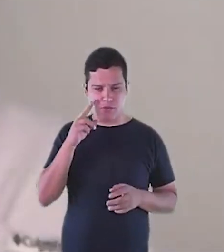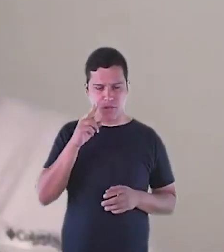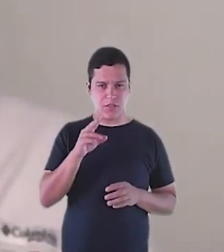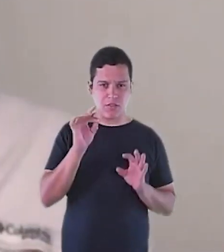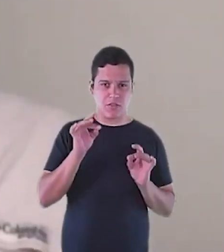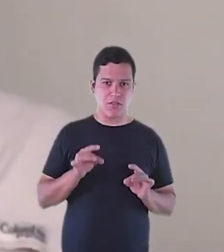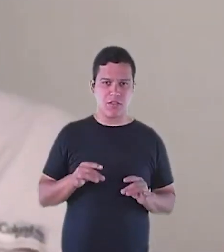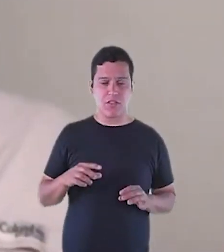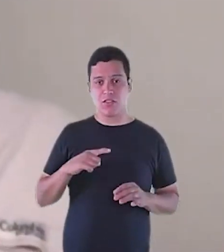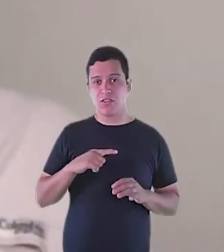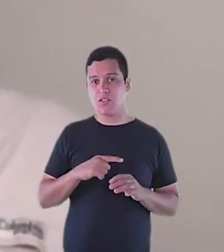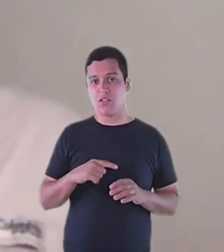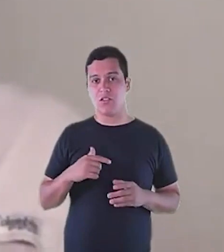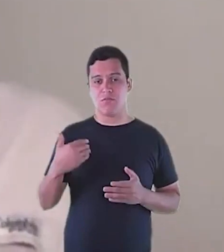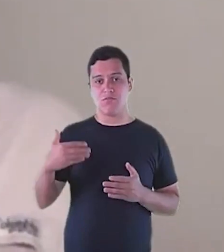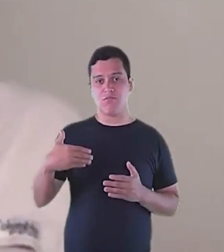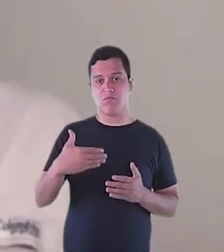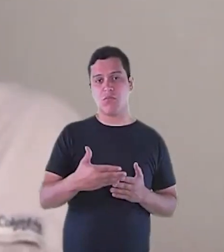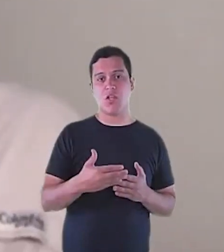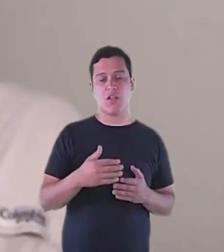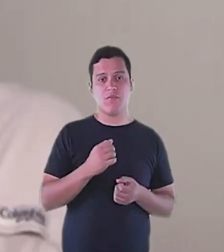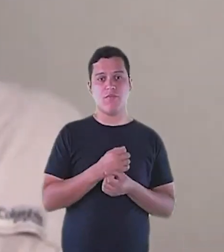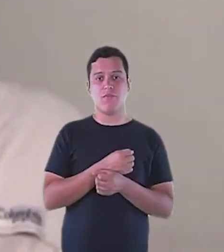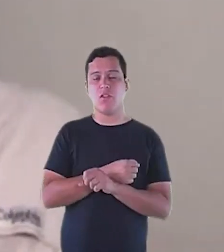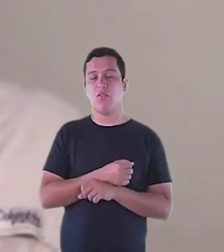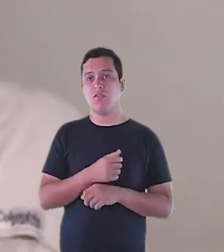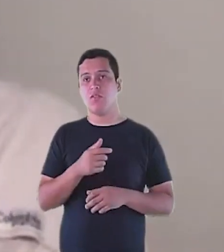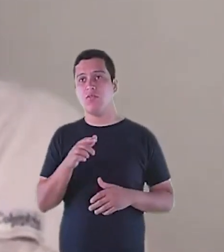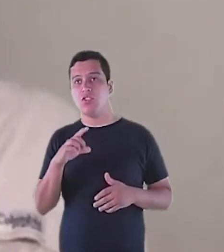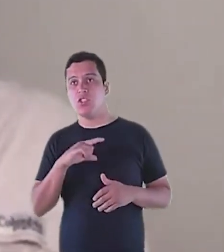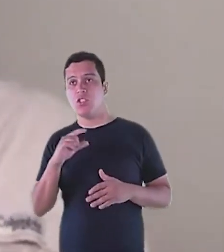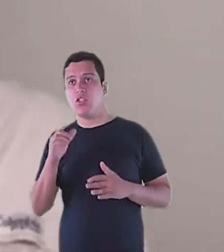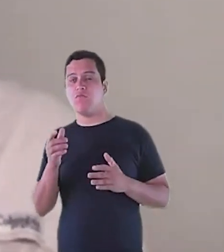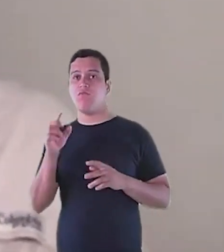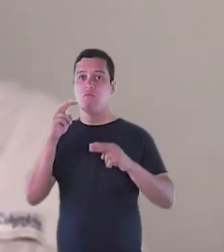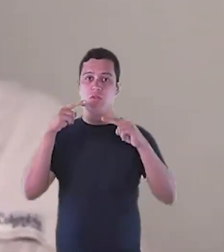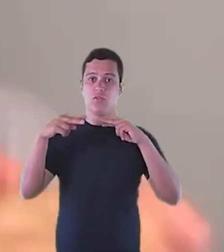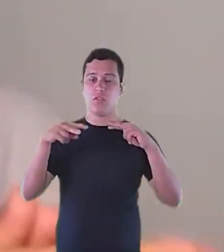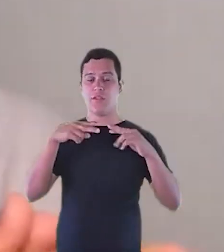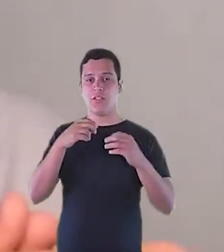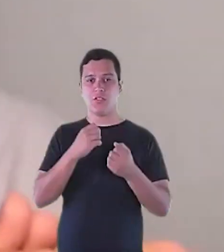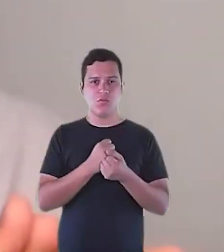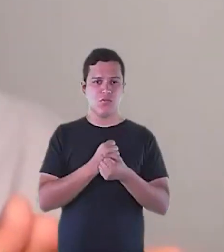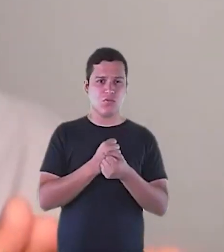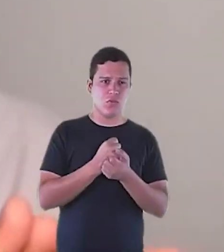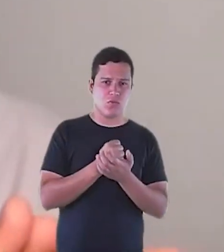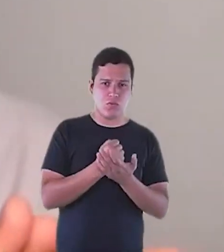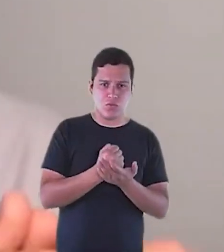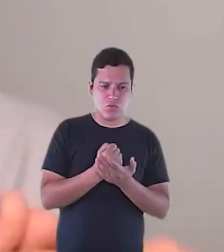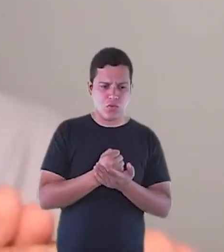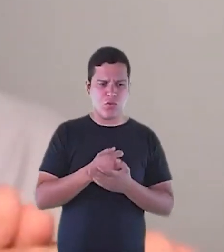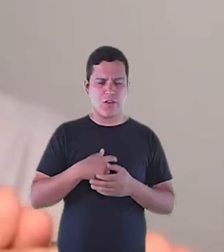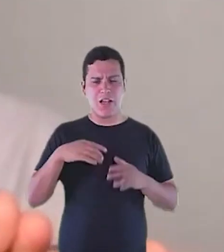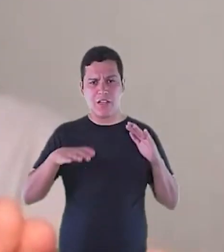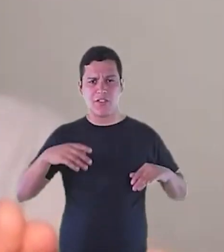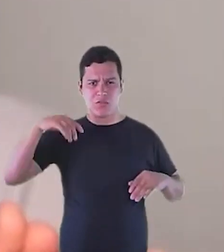de um lado, um sistema de controle, de punição, e de outro de recompensa. Então, por exemplo, o índice de